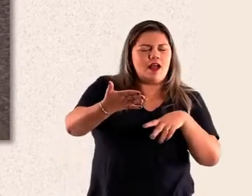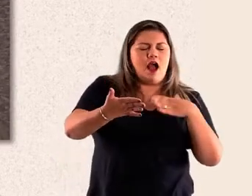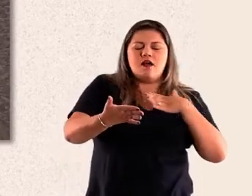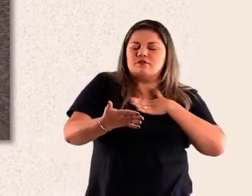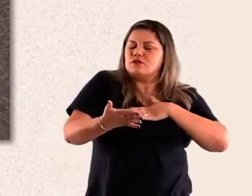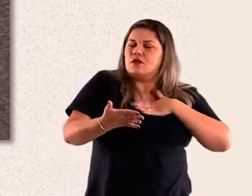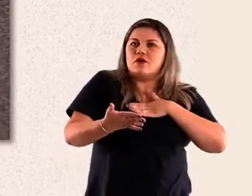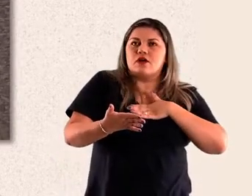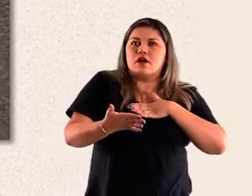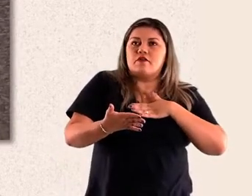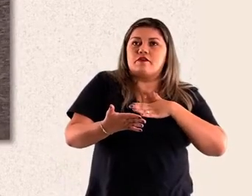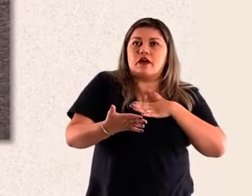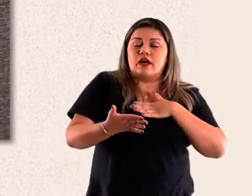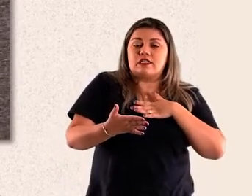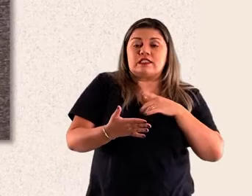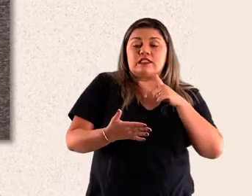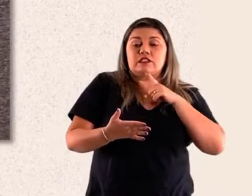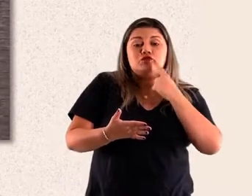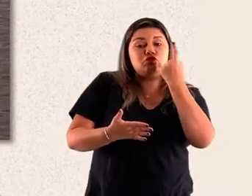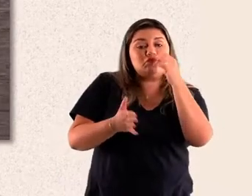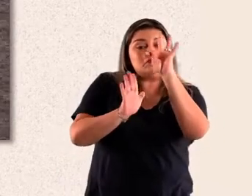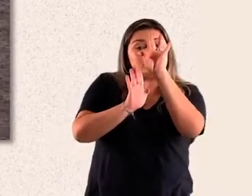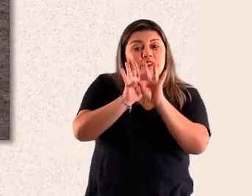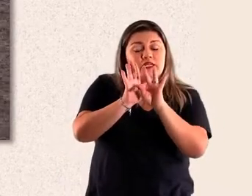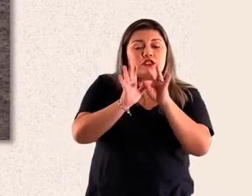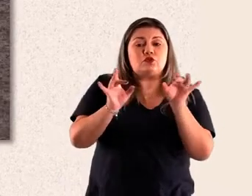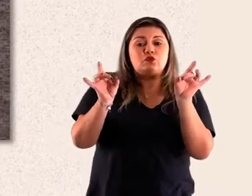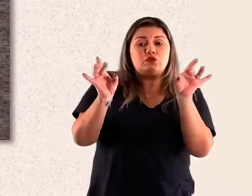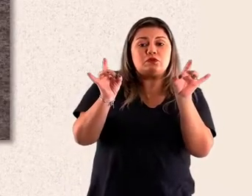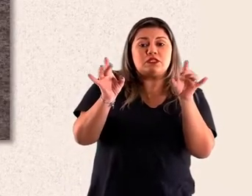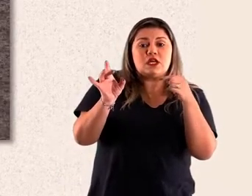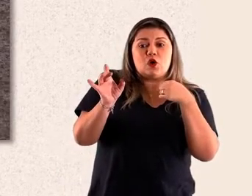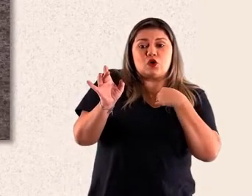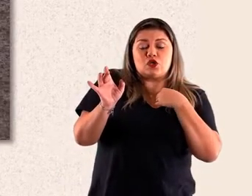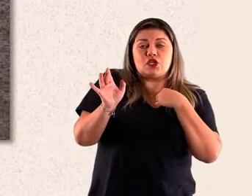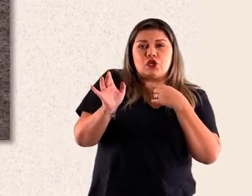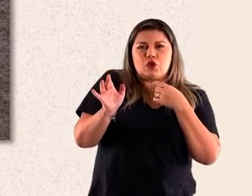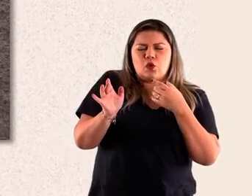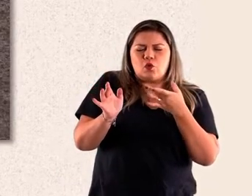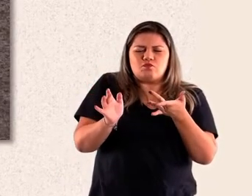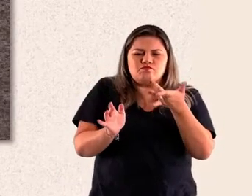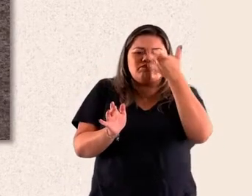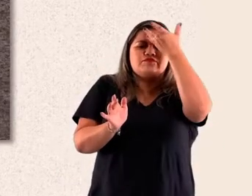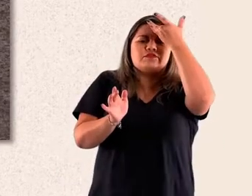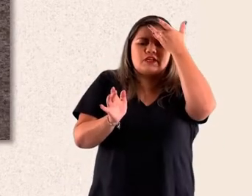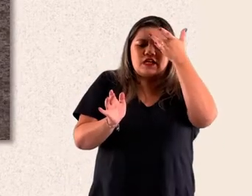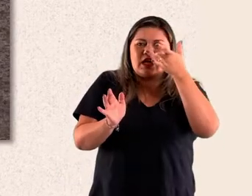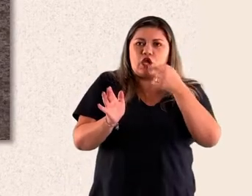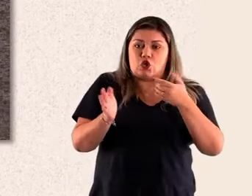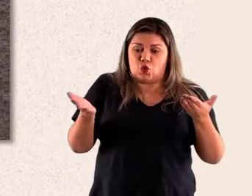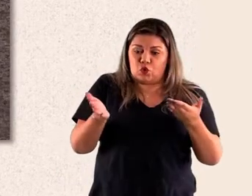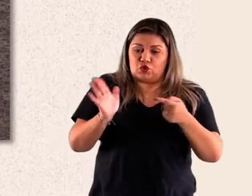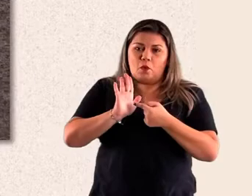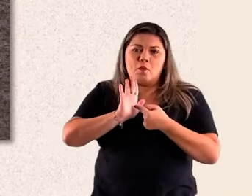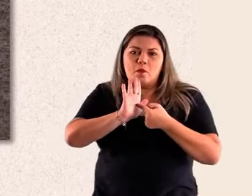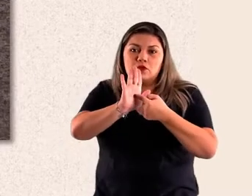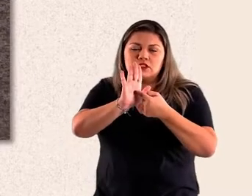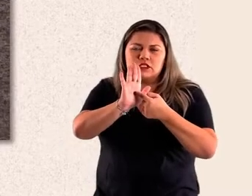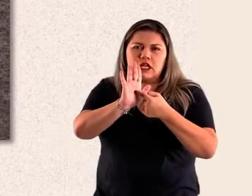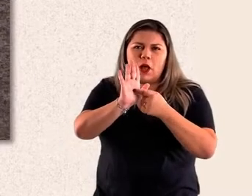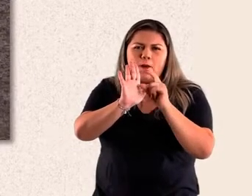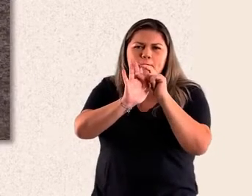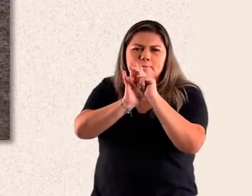dia a dia e especial teve um que me marcou que aí eu trouxe alguns trechinhos para falar porque eu acho que tem tudo a ver com o objetivo da semana